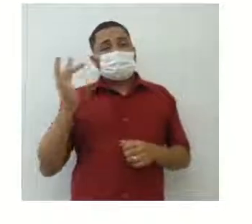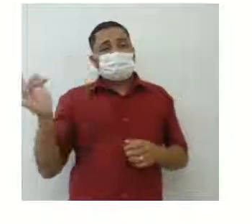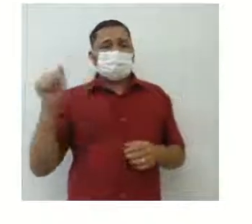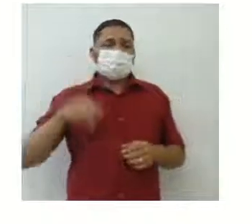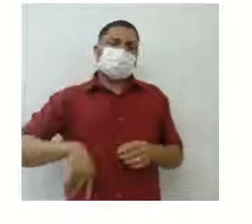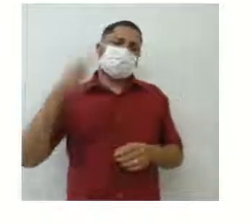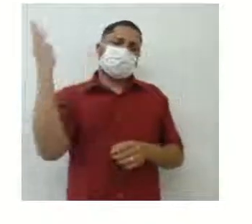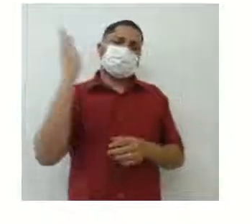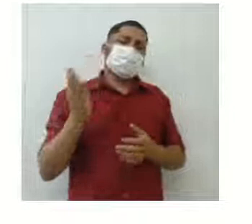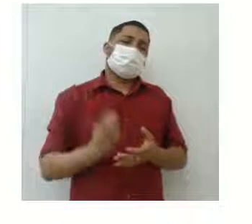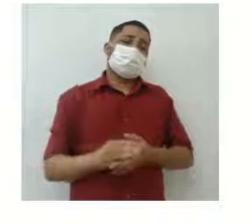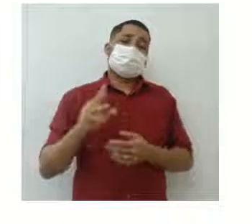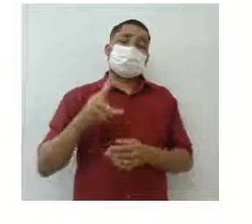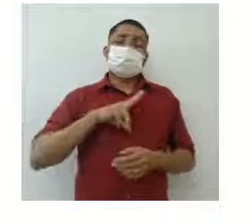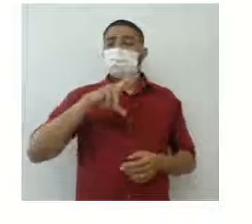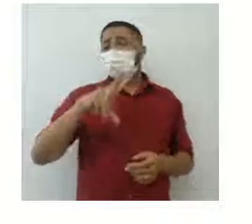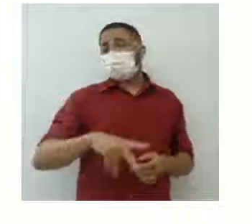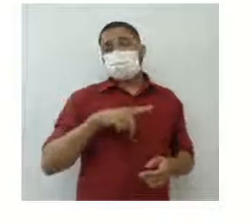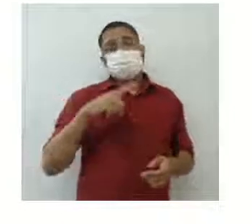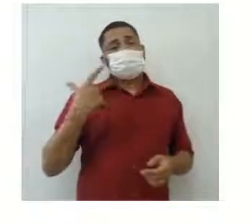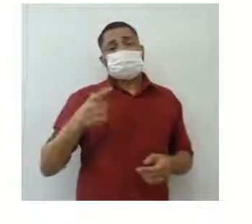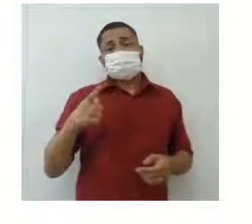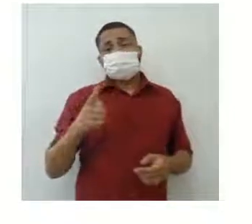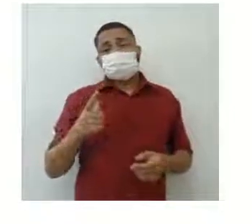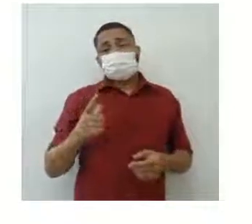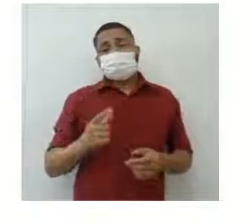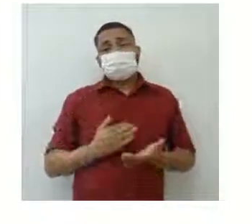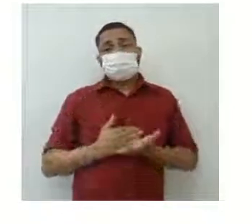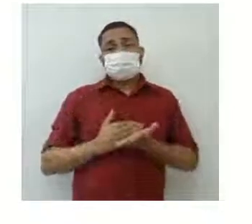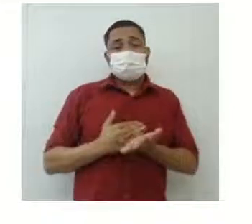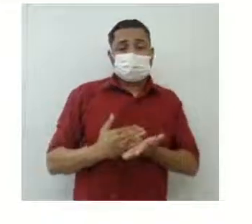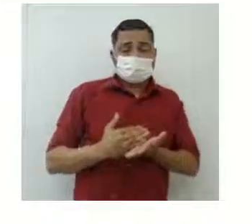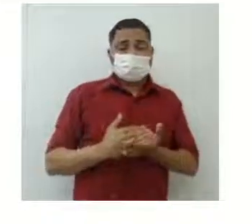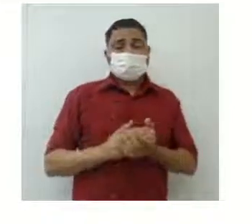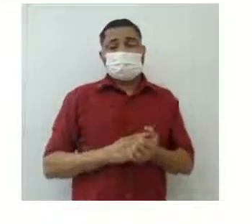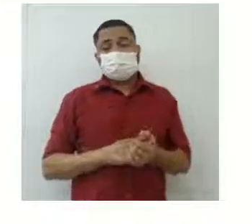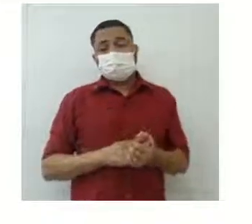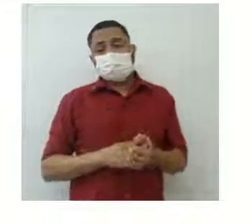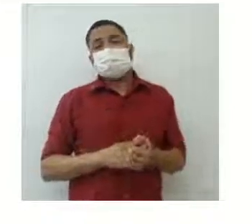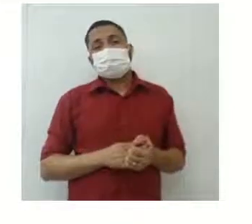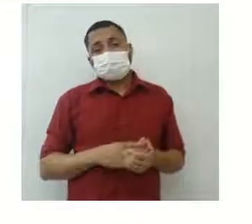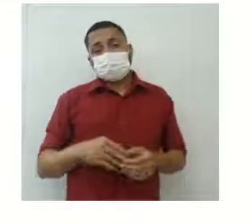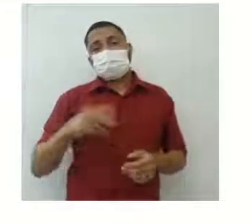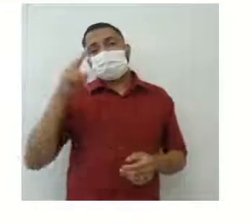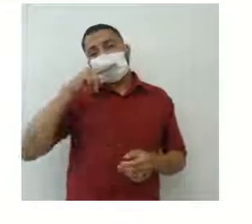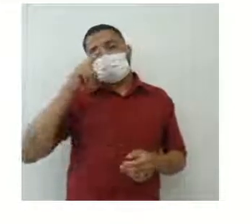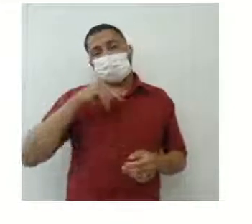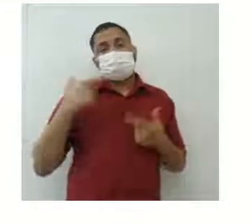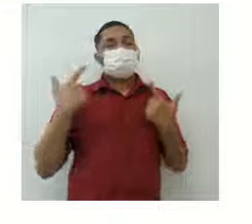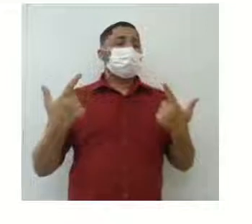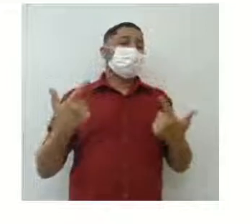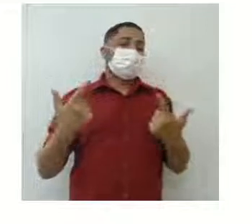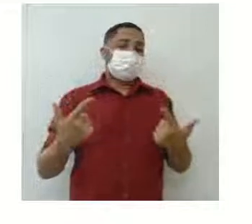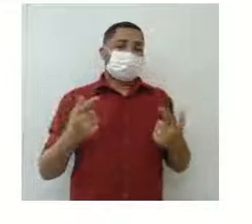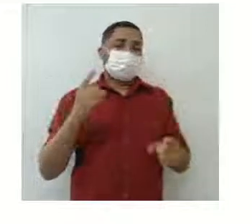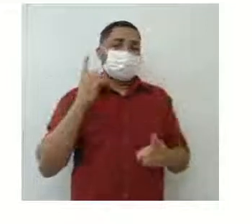no Brasil, os portugueses não tiveram, a princípio, né, essa mesma sorte de encontrar logo